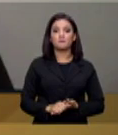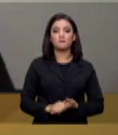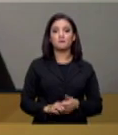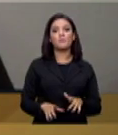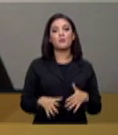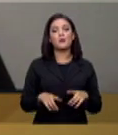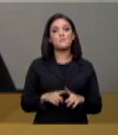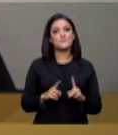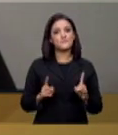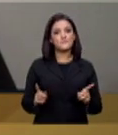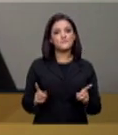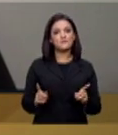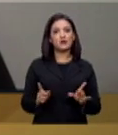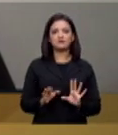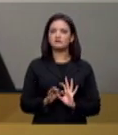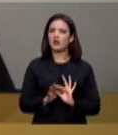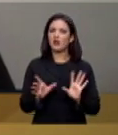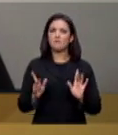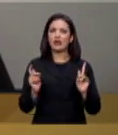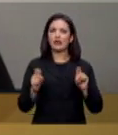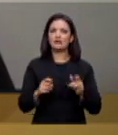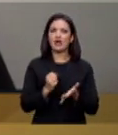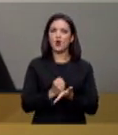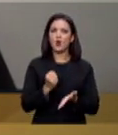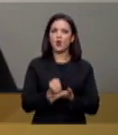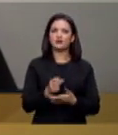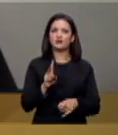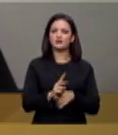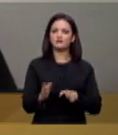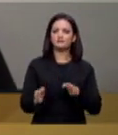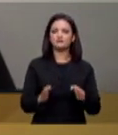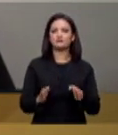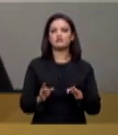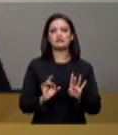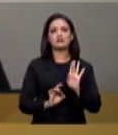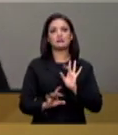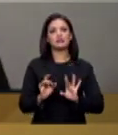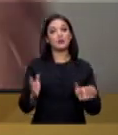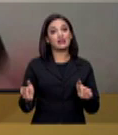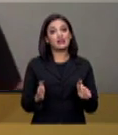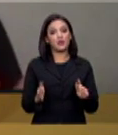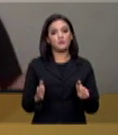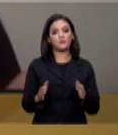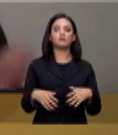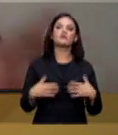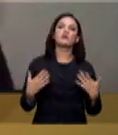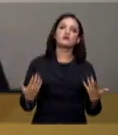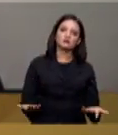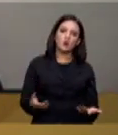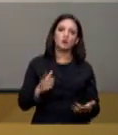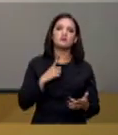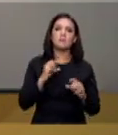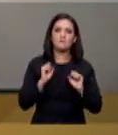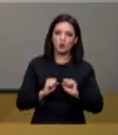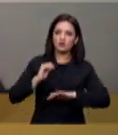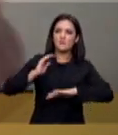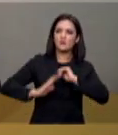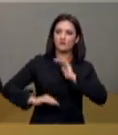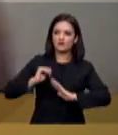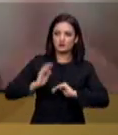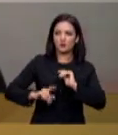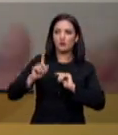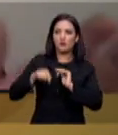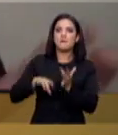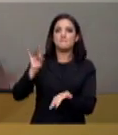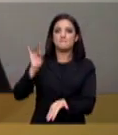esse tipo de contratação excepcional. Então, tanto para os cargos permanentes quanto para aqueles